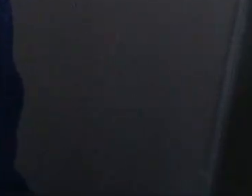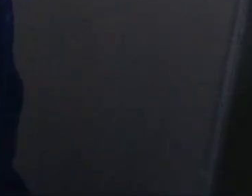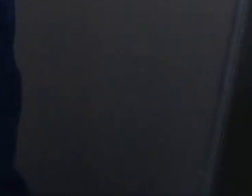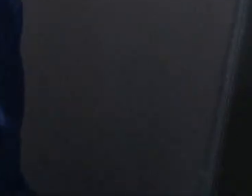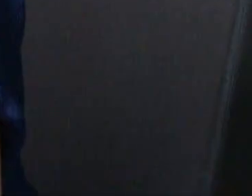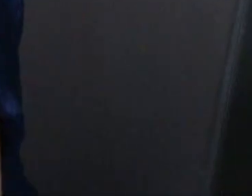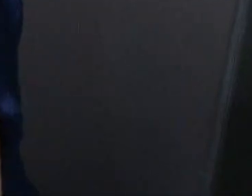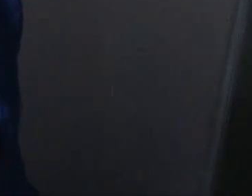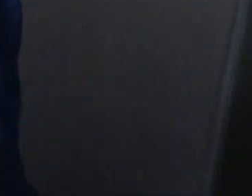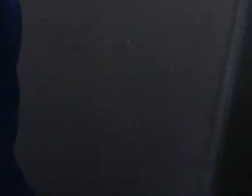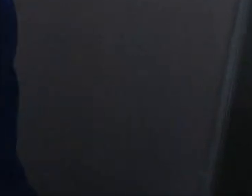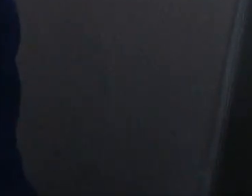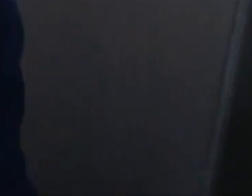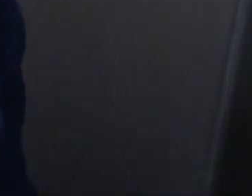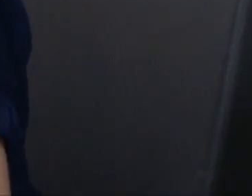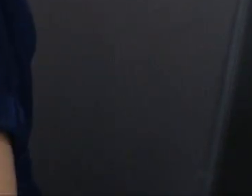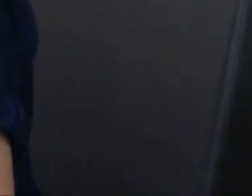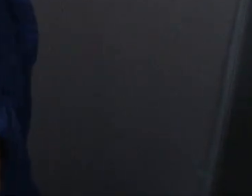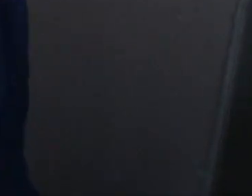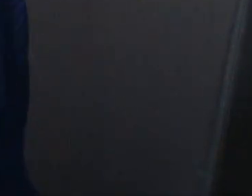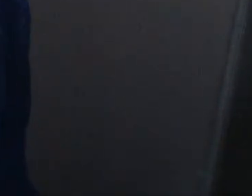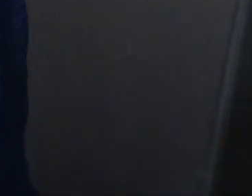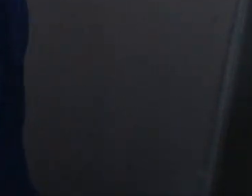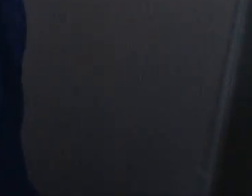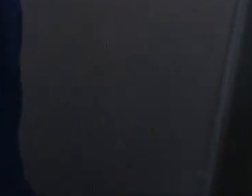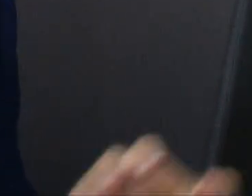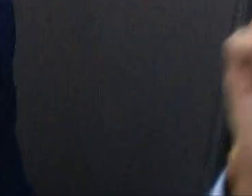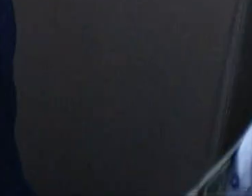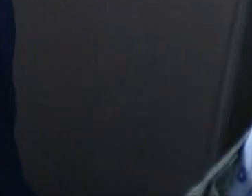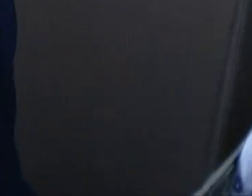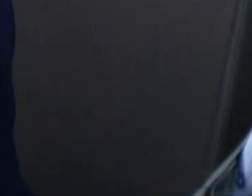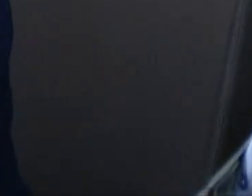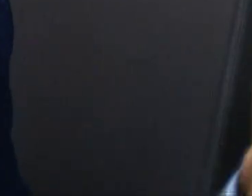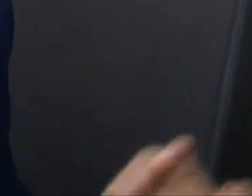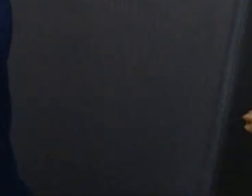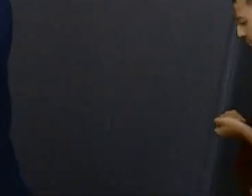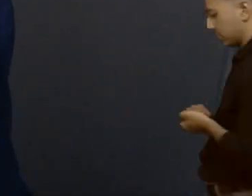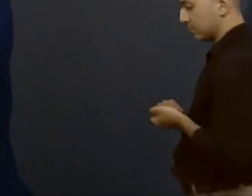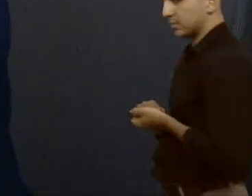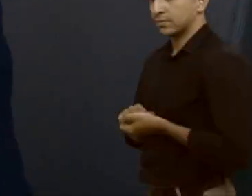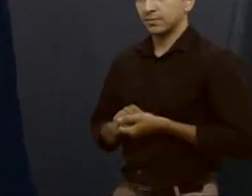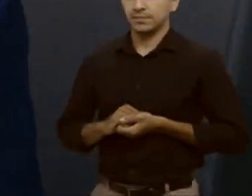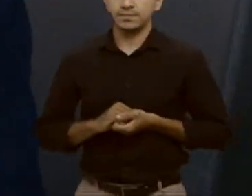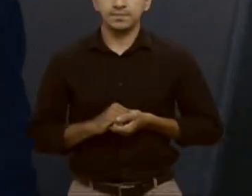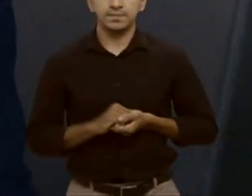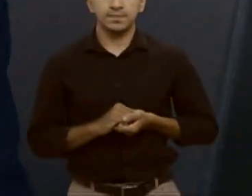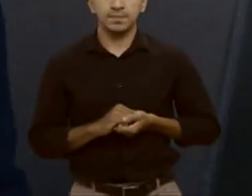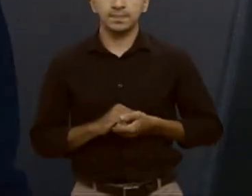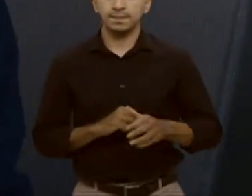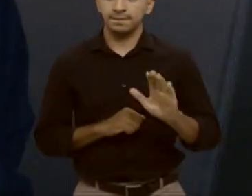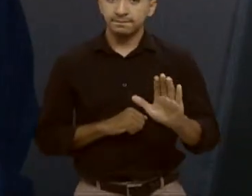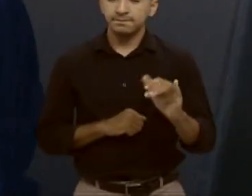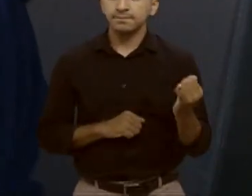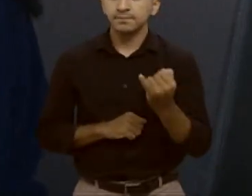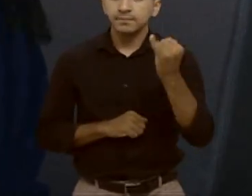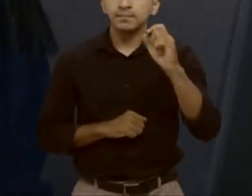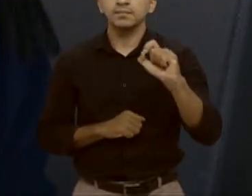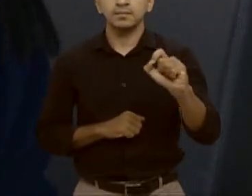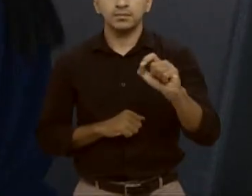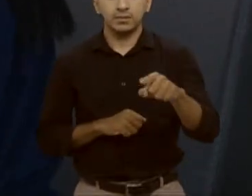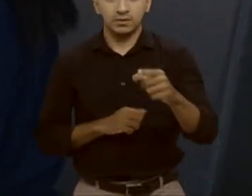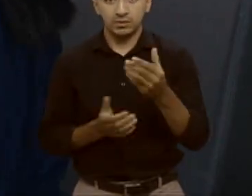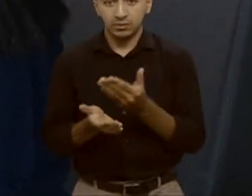meu colega falou, são poucas. Mas é importante dizer aqui, deixar ratificado, que no início desse plano